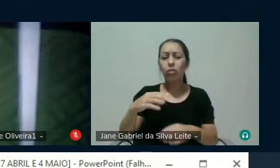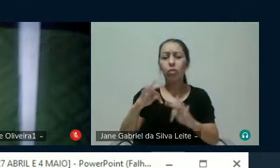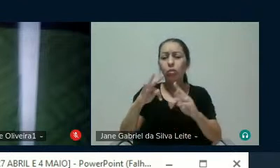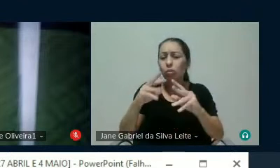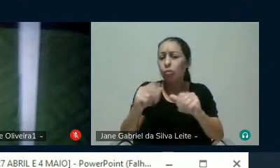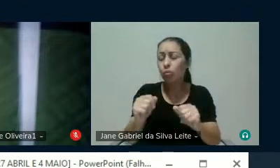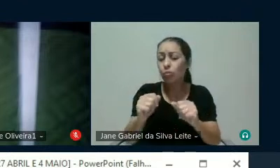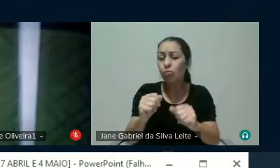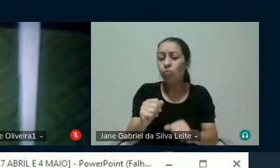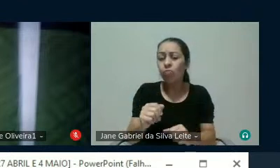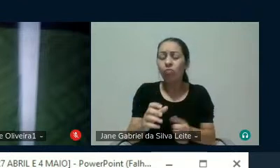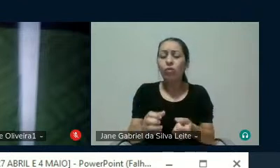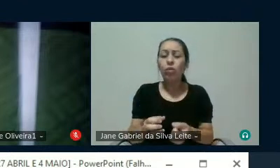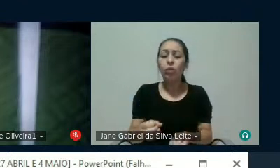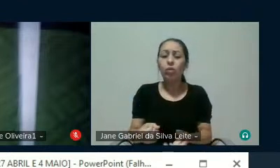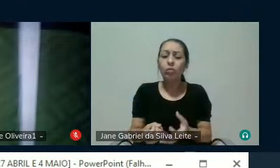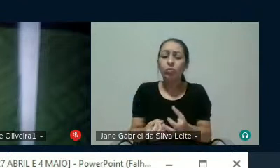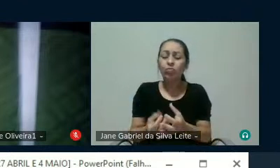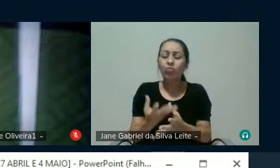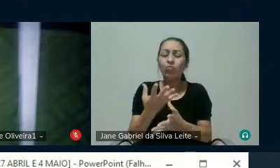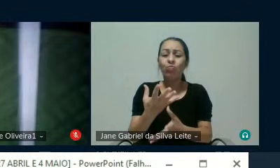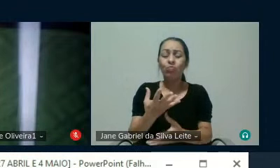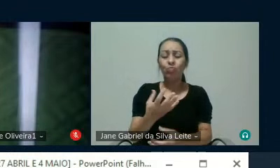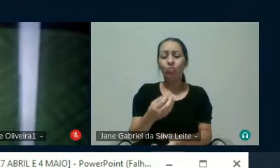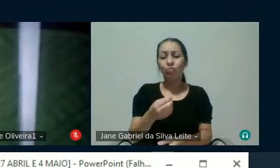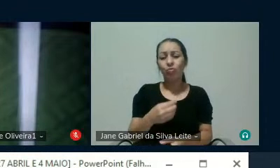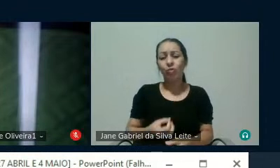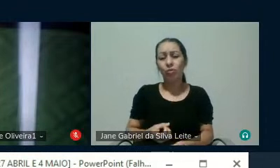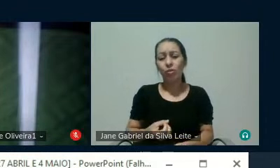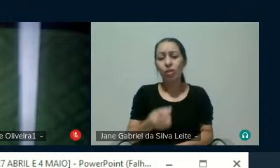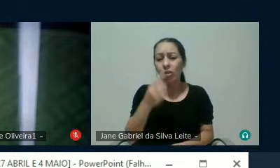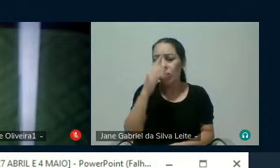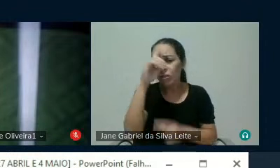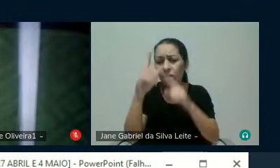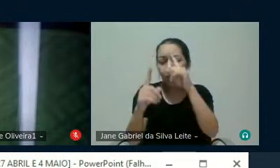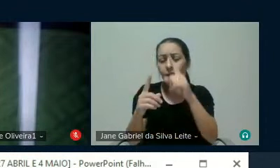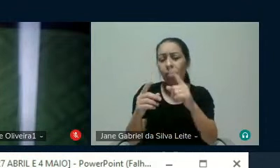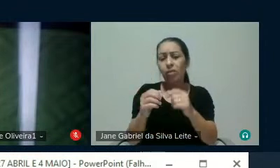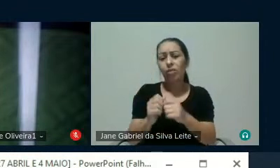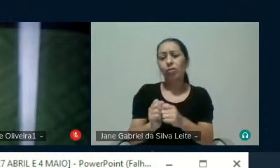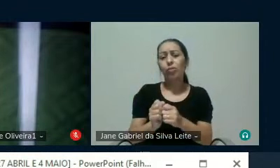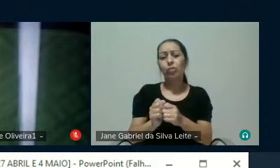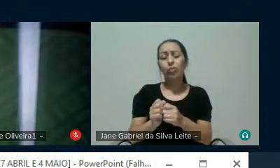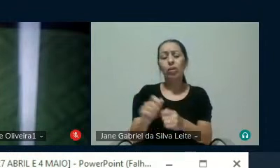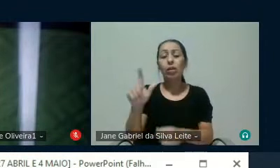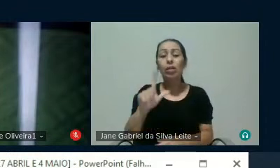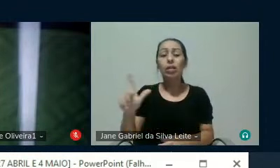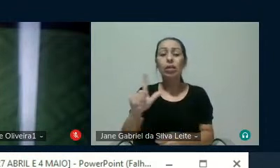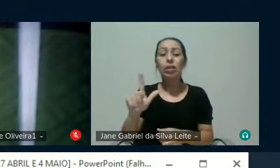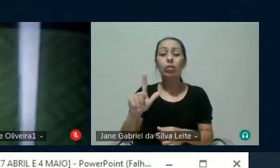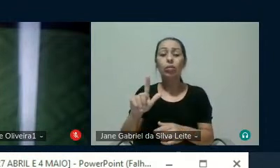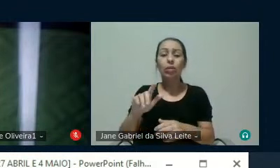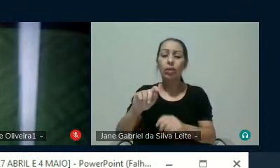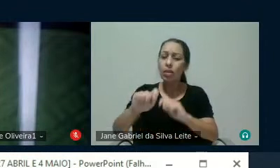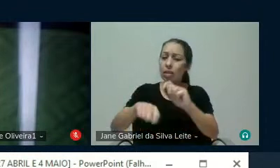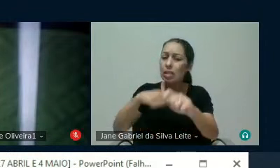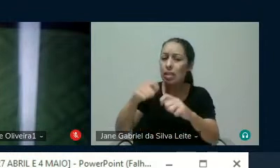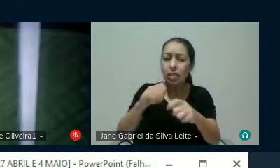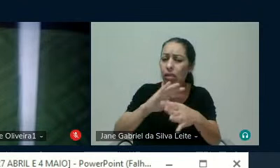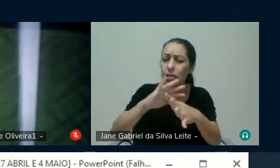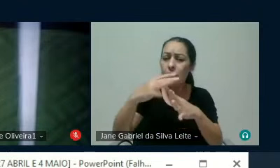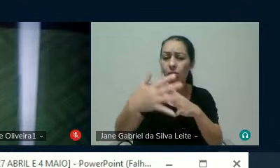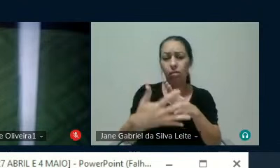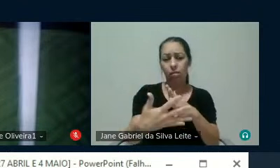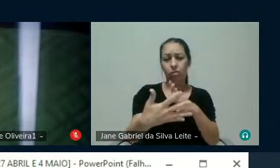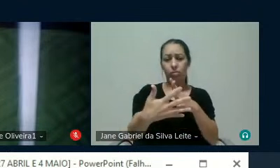Libras. A literatura em Libras que eu falo é aquela sinalizada mesmo, tá? Agora eu não estou falando só dos aspectos da literatura surda.